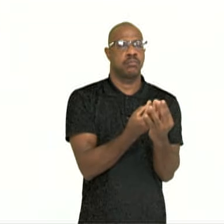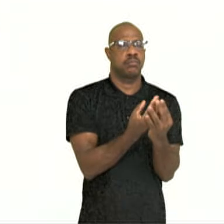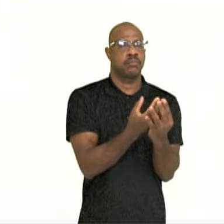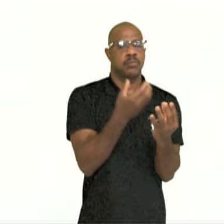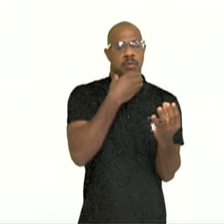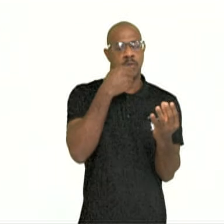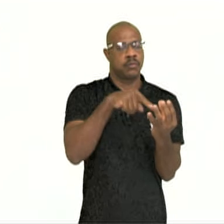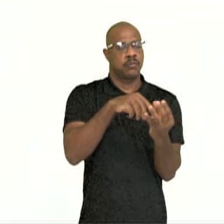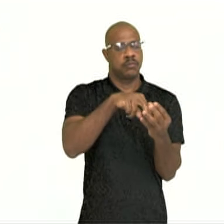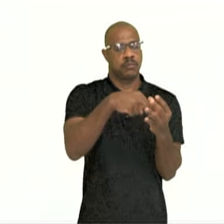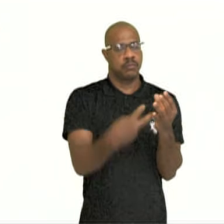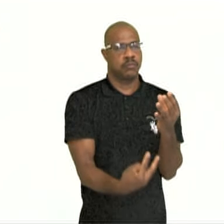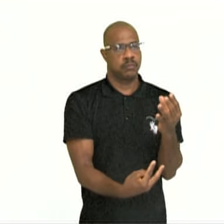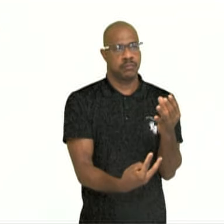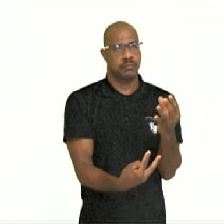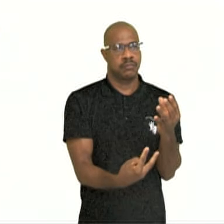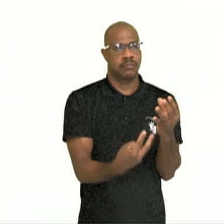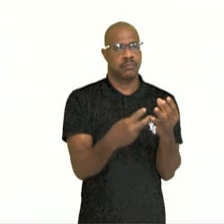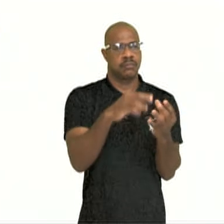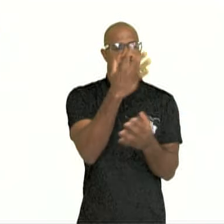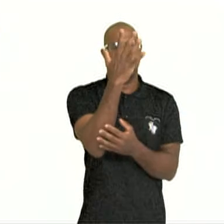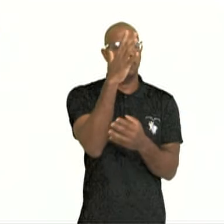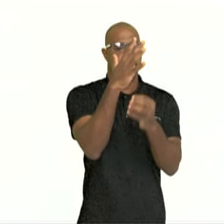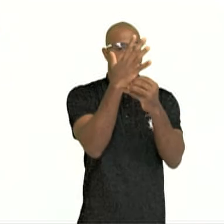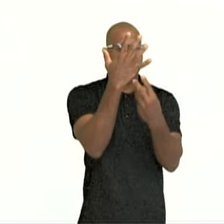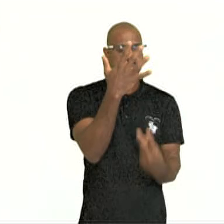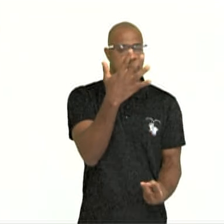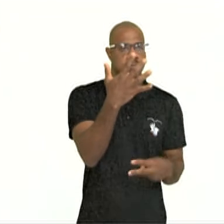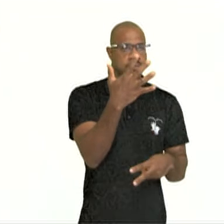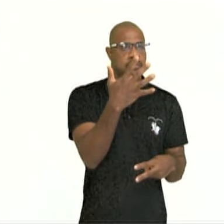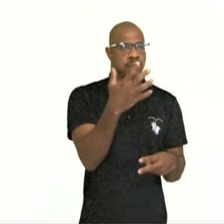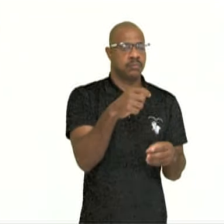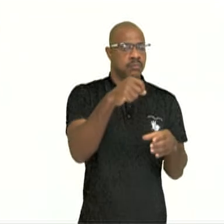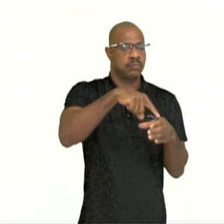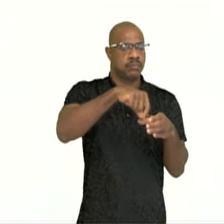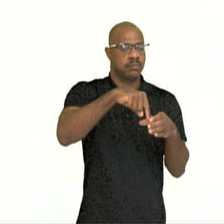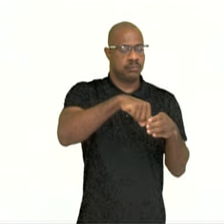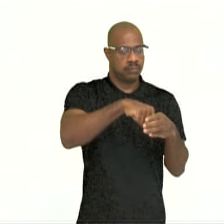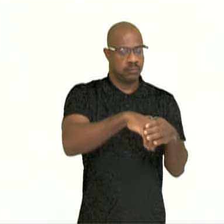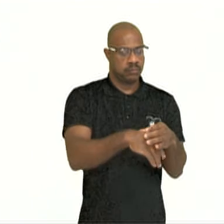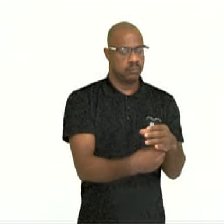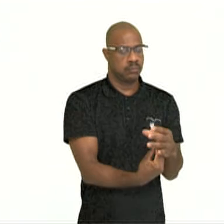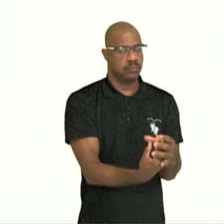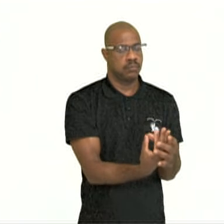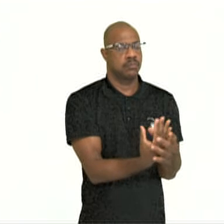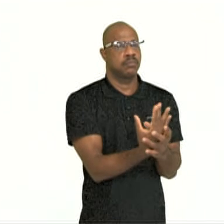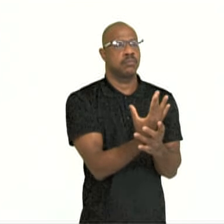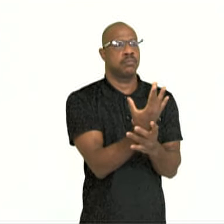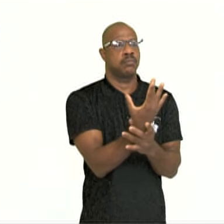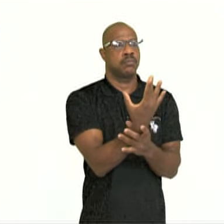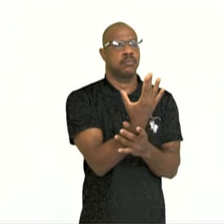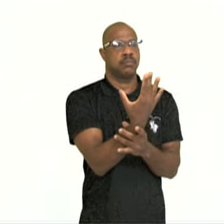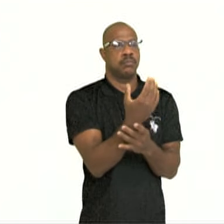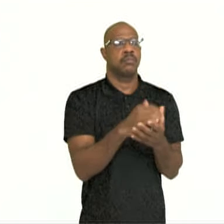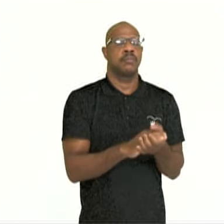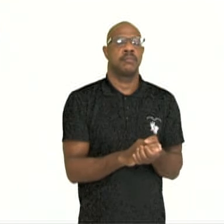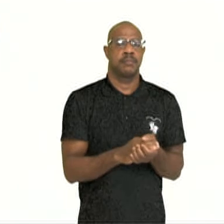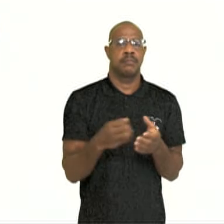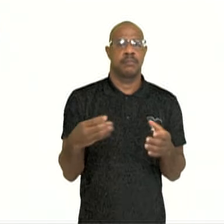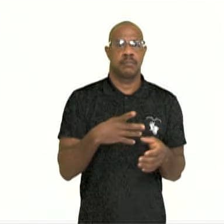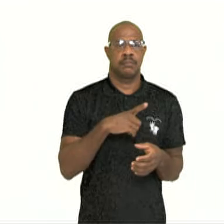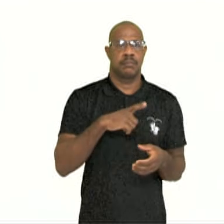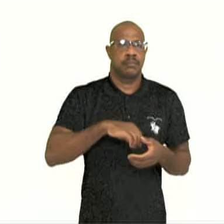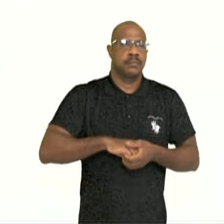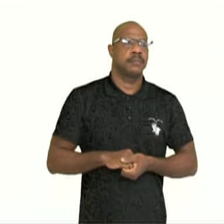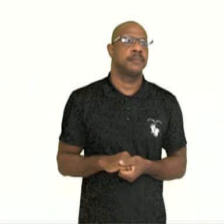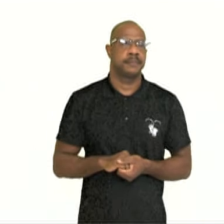esse fruto cai lá da árvore no solo, a semente então começa a germinar, dando origem a um esporófito